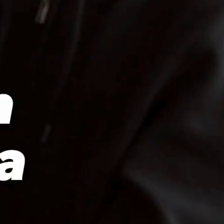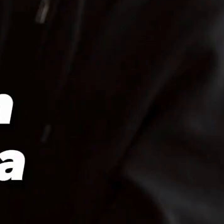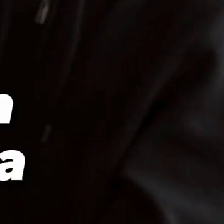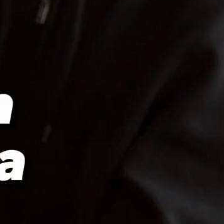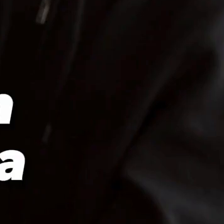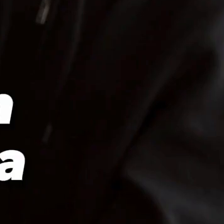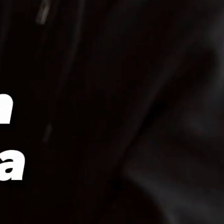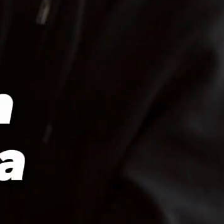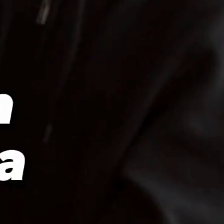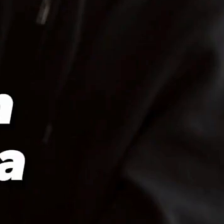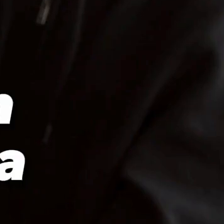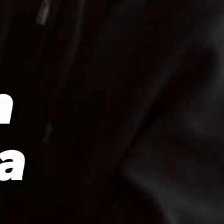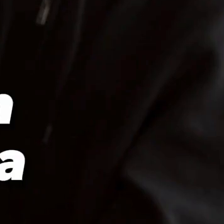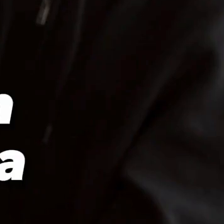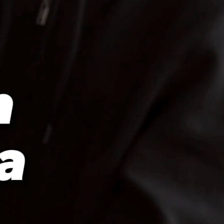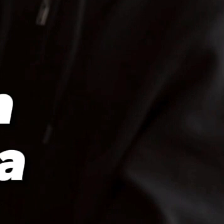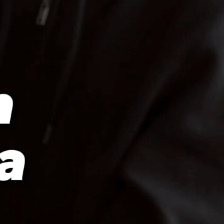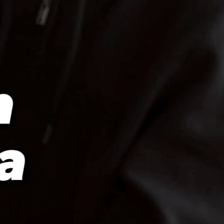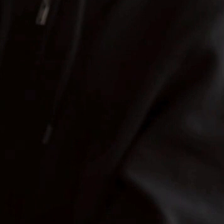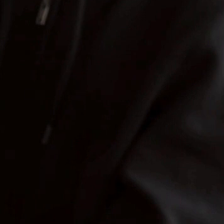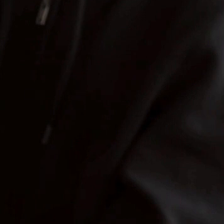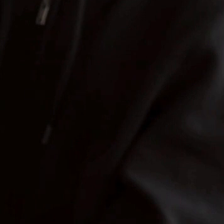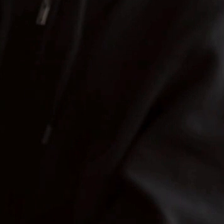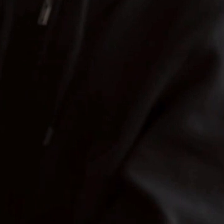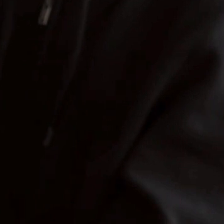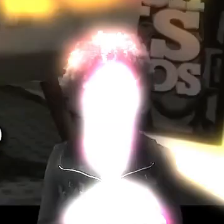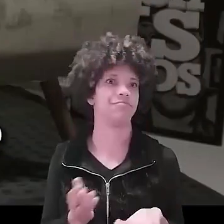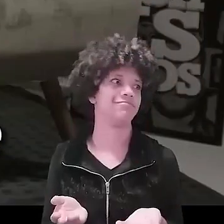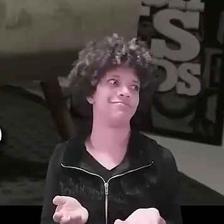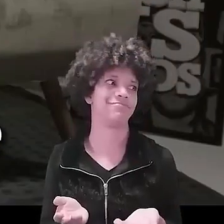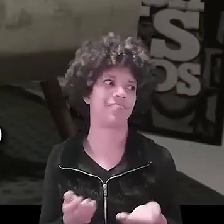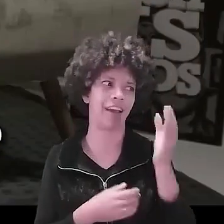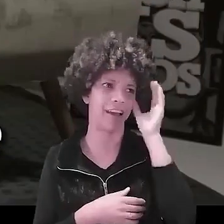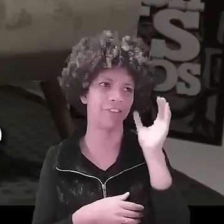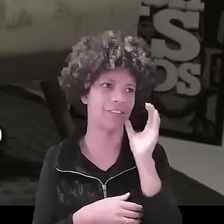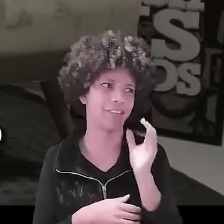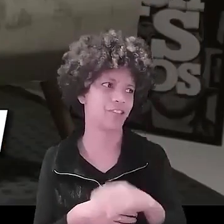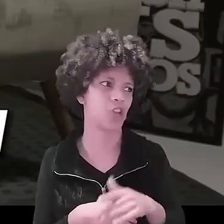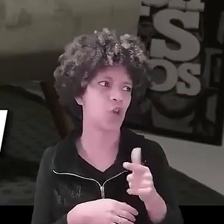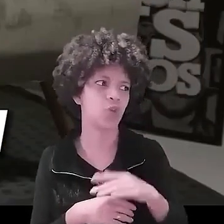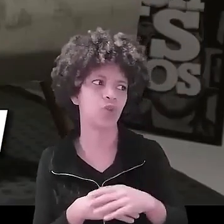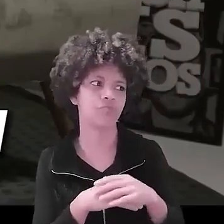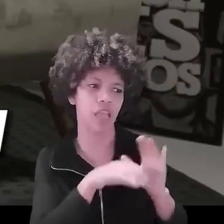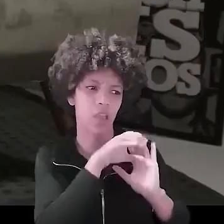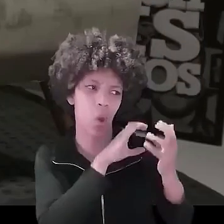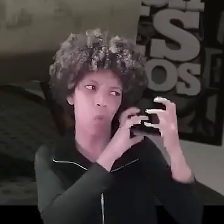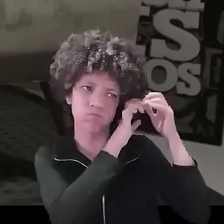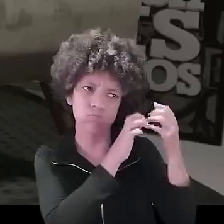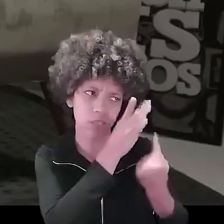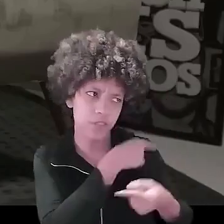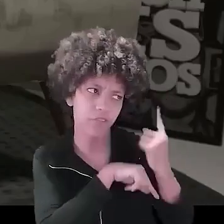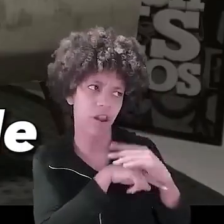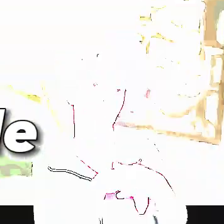uso. Você não pode falar para um adolescente não usar droga. Tipo, não usa droga. Cara, ele vai. Adolescente não tem córtex pré-frontal muito